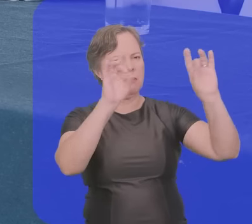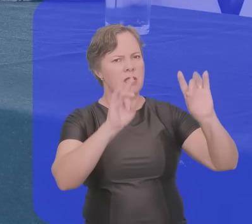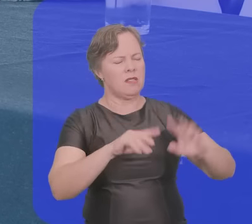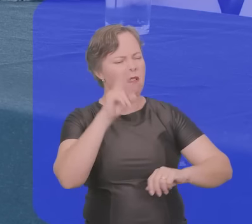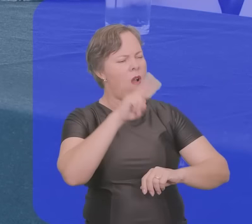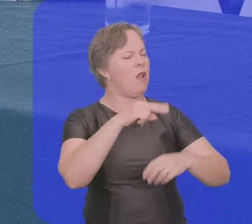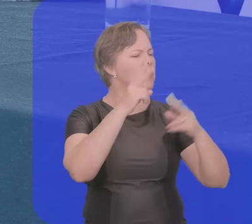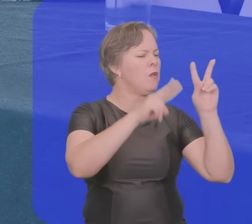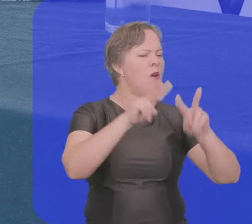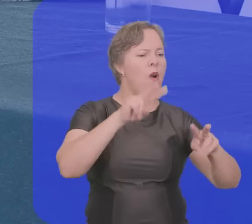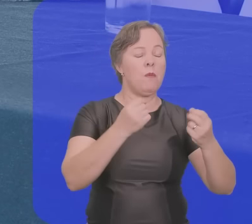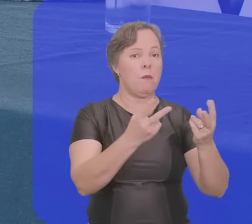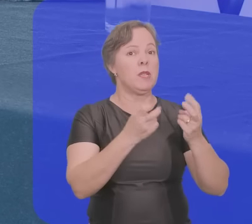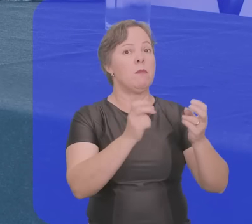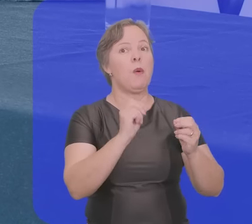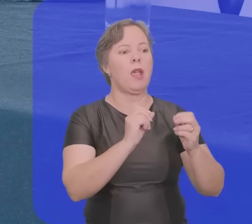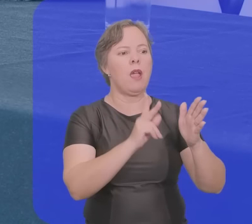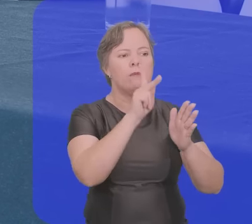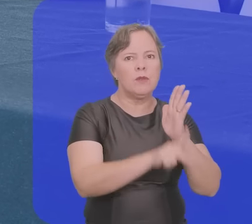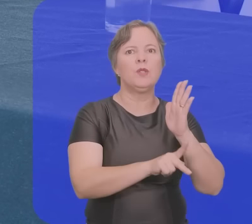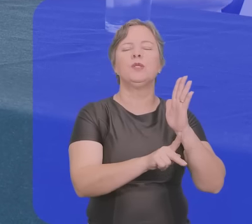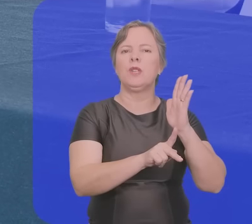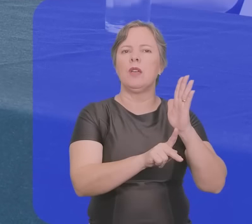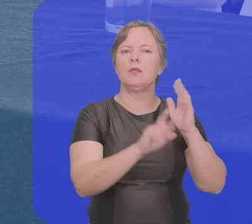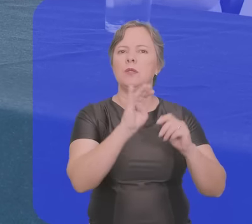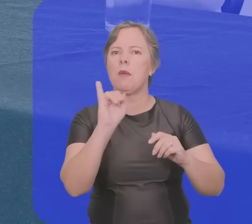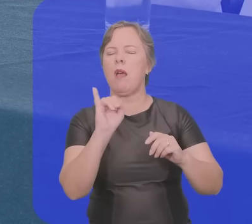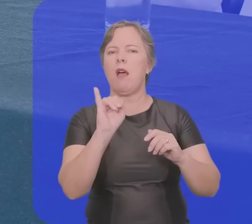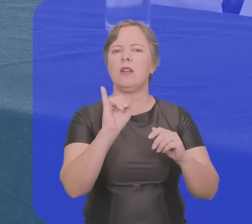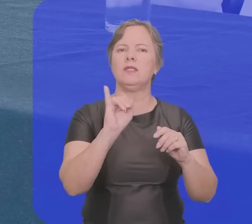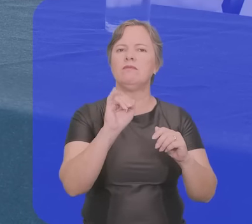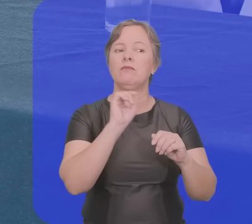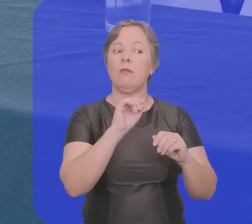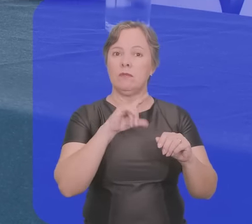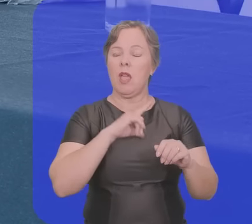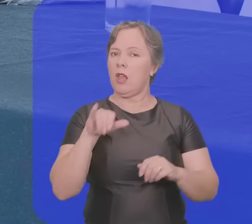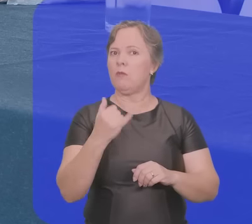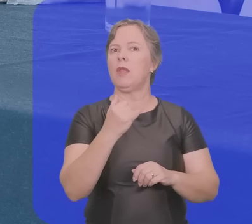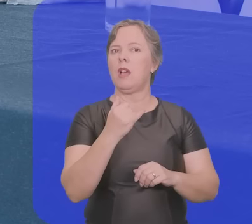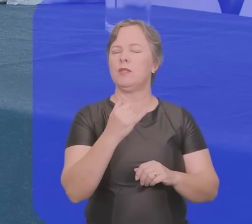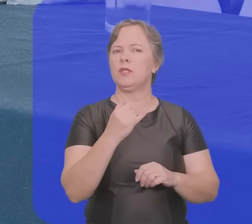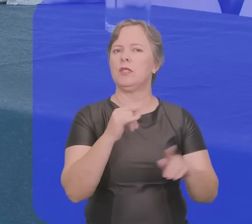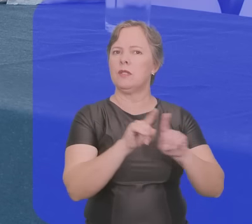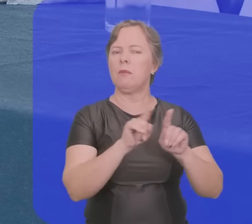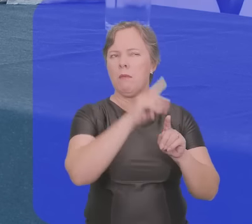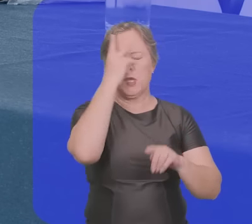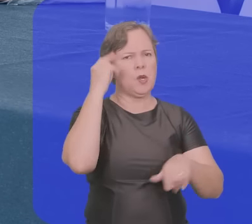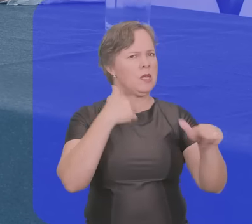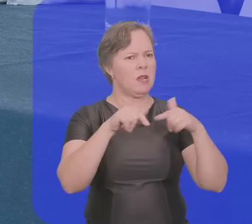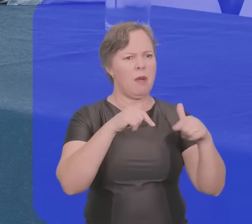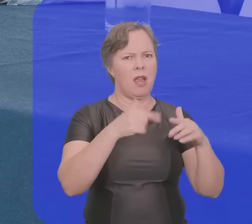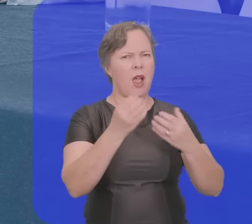estou vendo, né, muitos projetos de BI. Ele tem a oportunidade do freelancer exatamente se